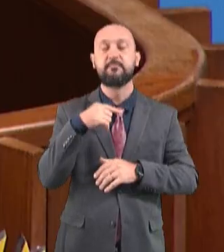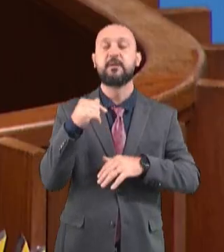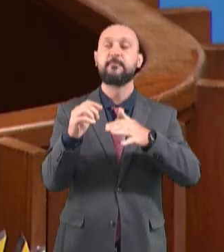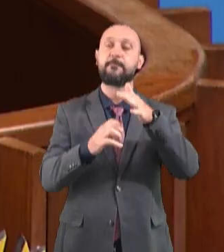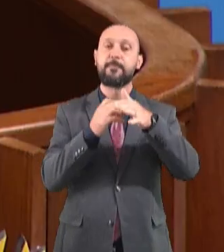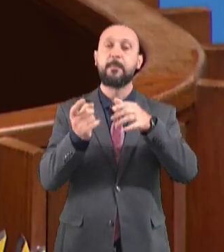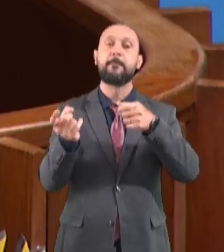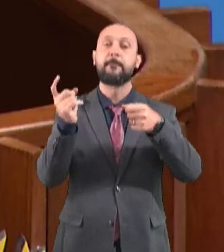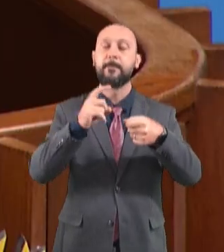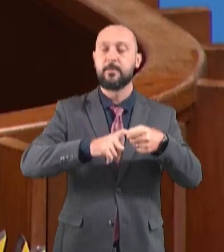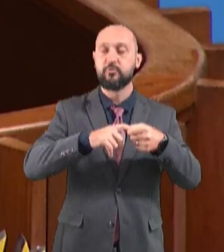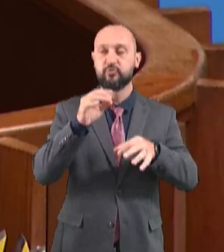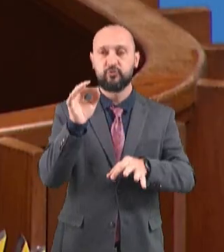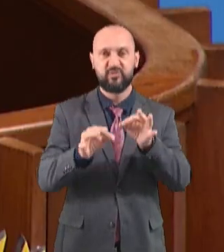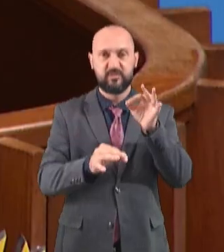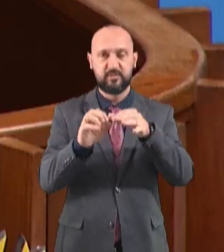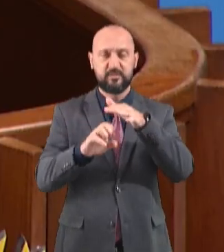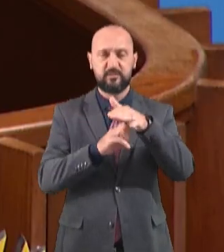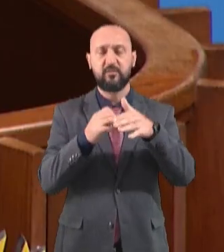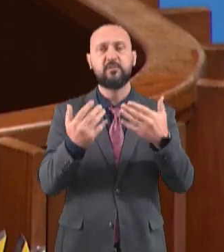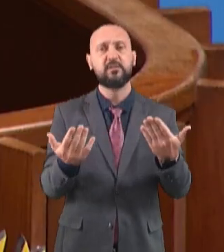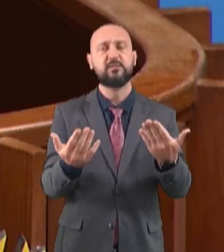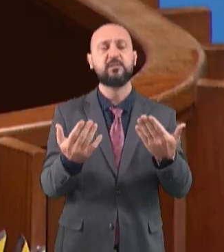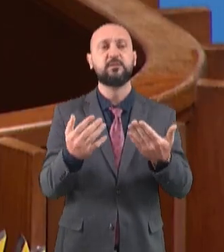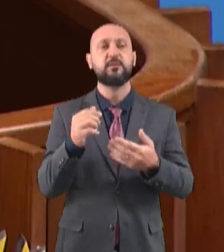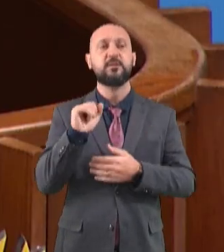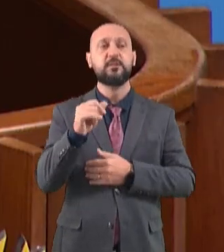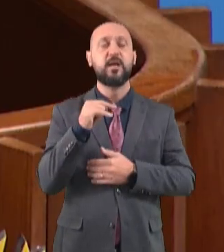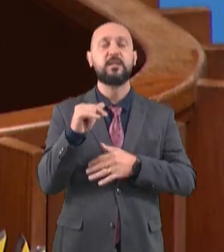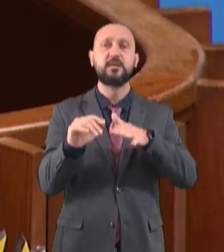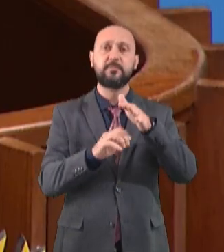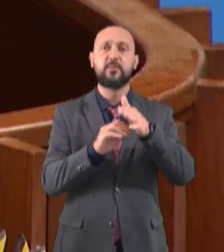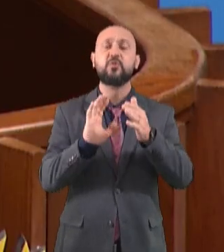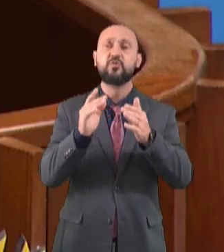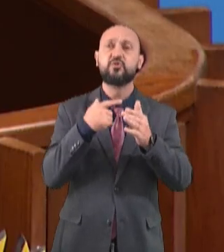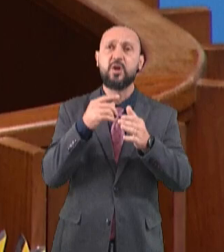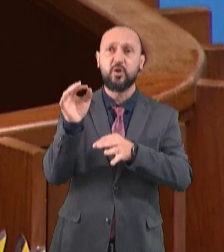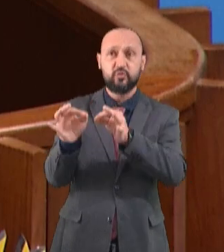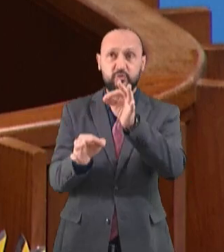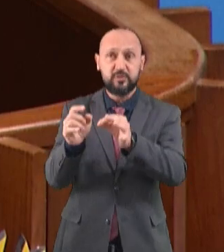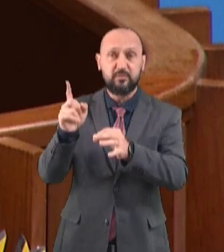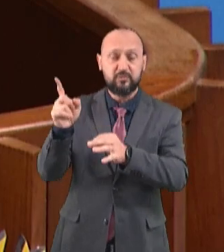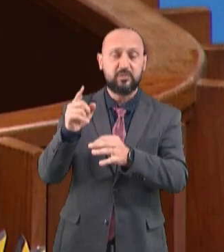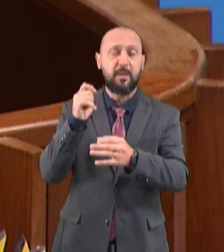estão em recuperação judicial. Ora, se essa empresa já está em recuperação